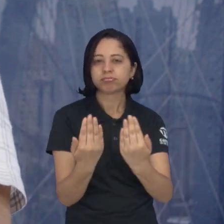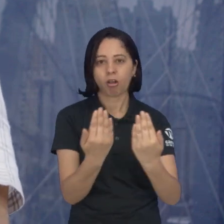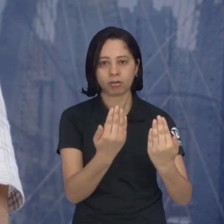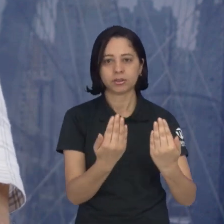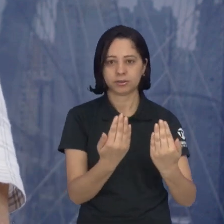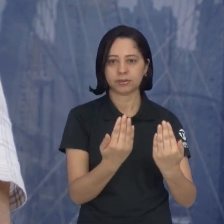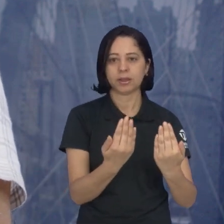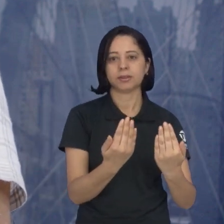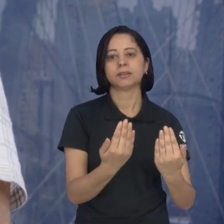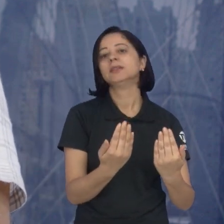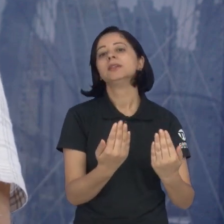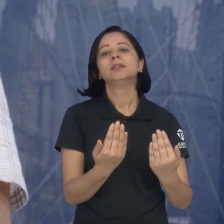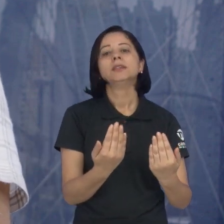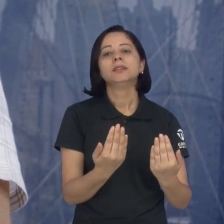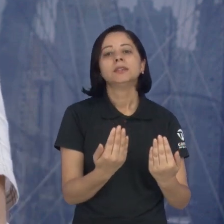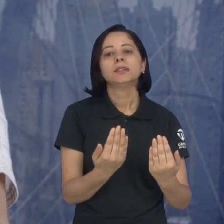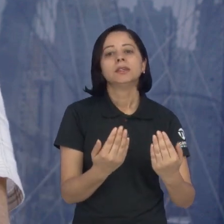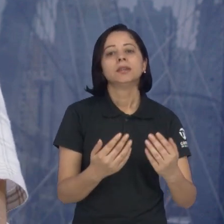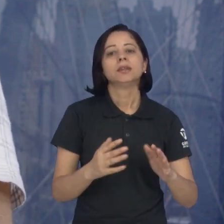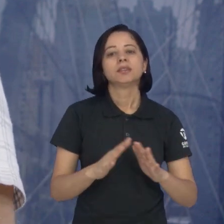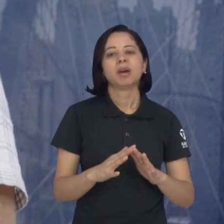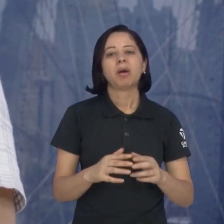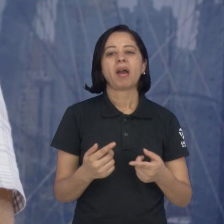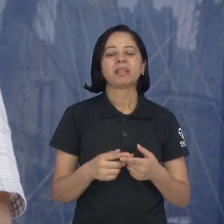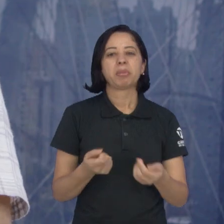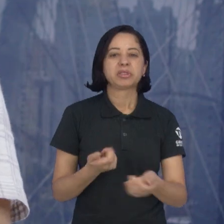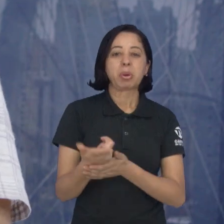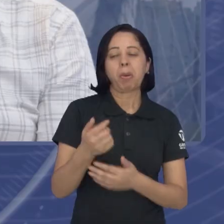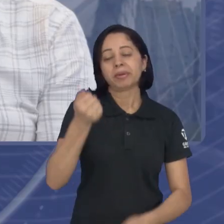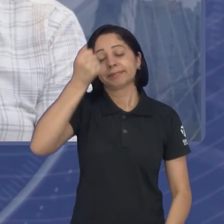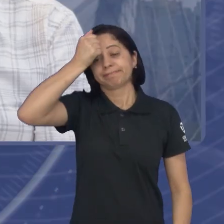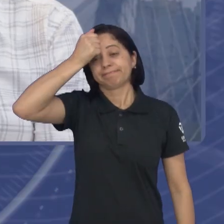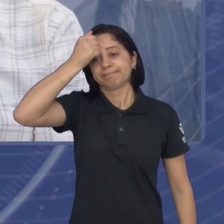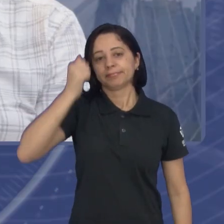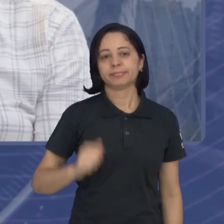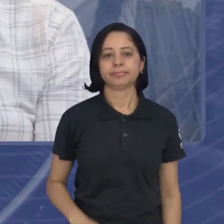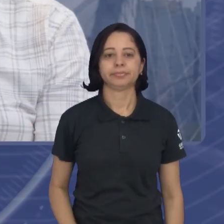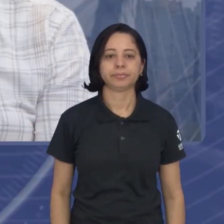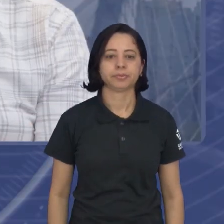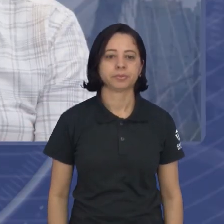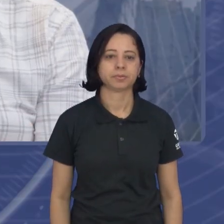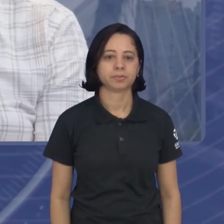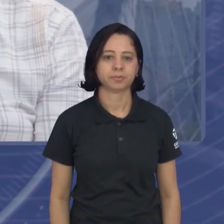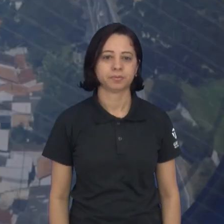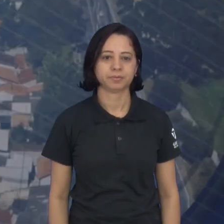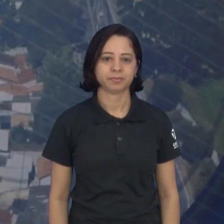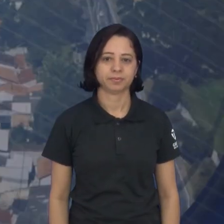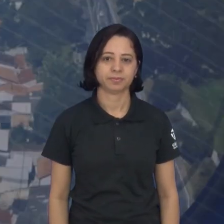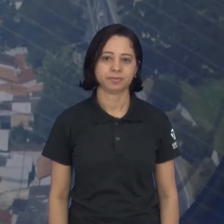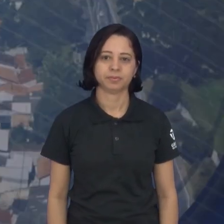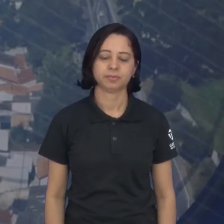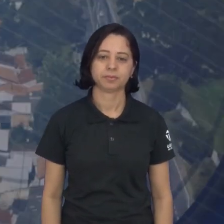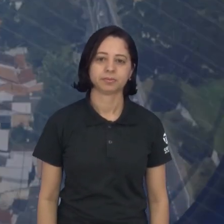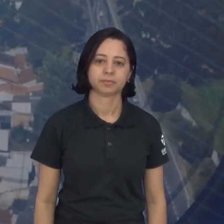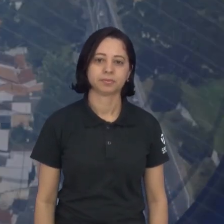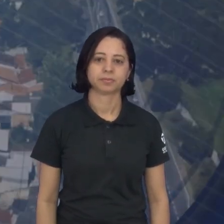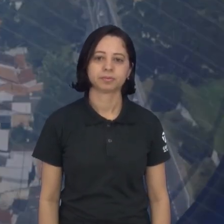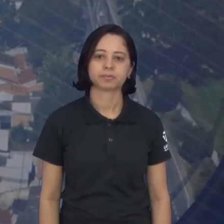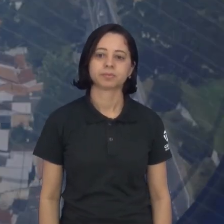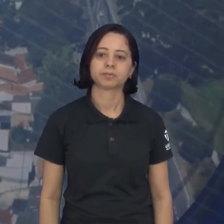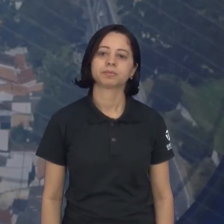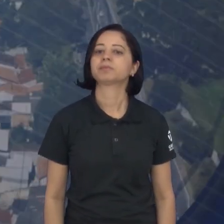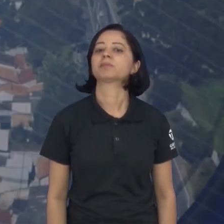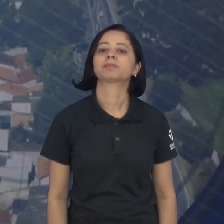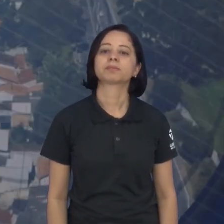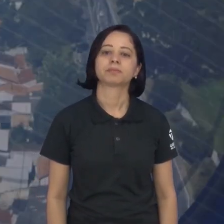não pode medir e aí a pessoa compra e dá problema. É isso. Bom, vou voltar com o Lucas. Lucas, a gente